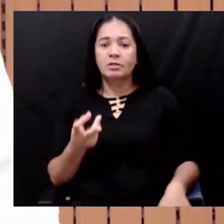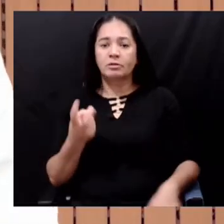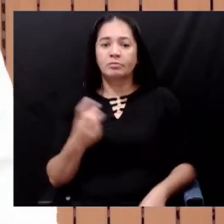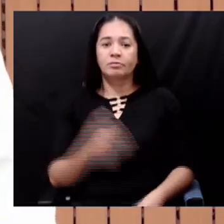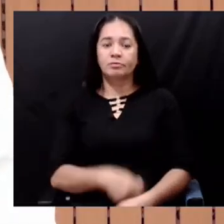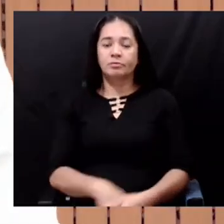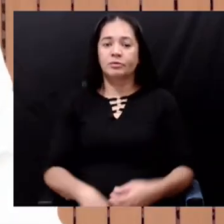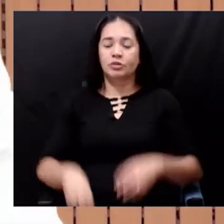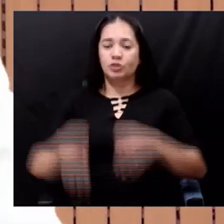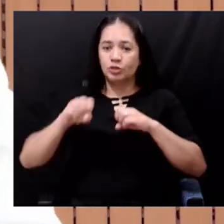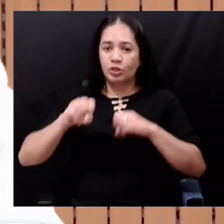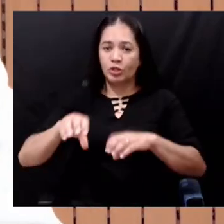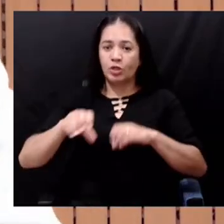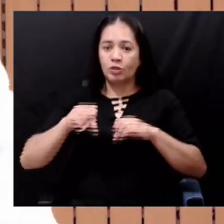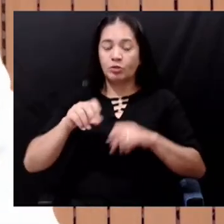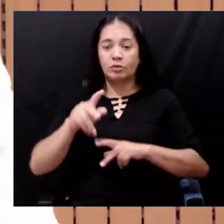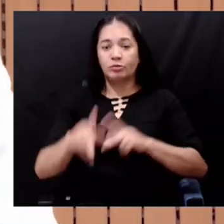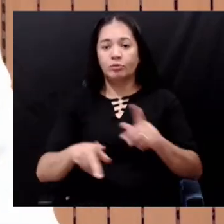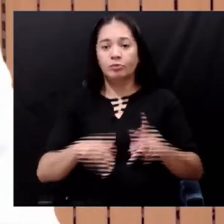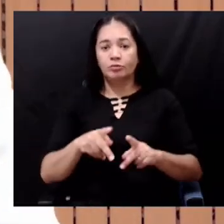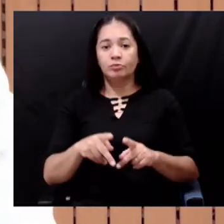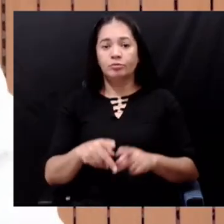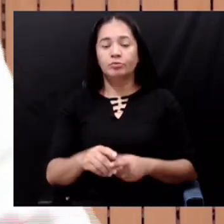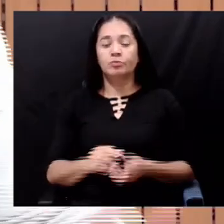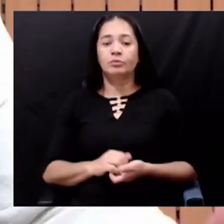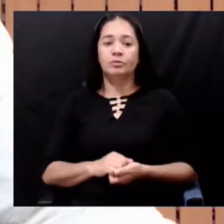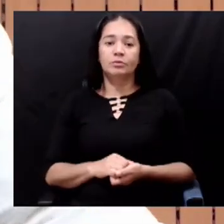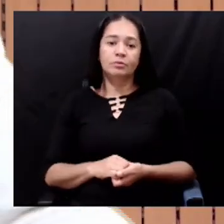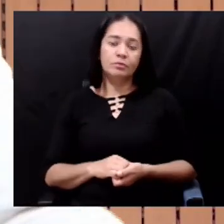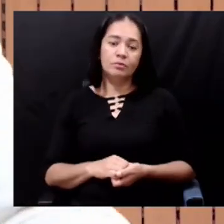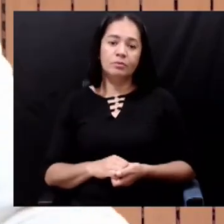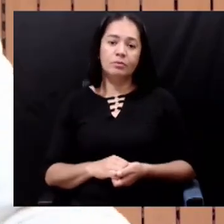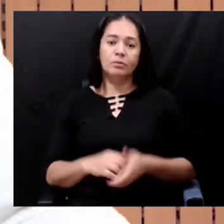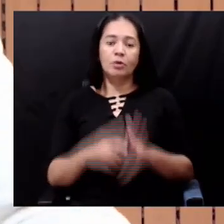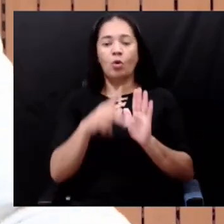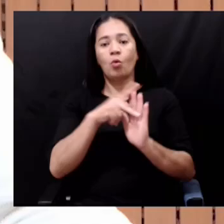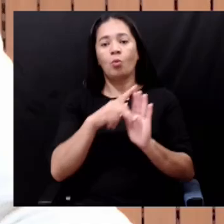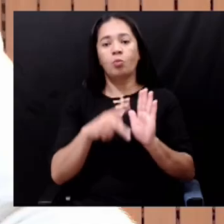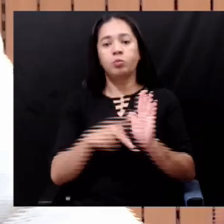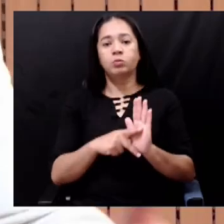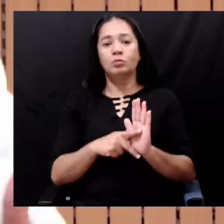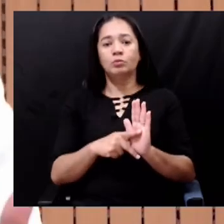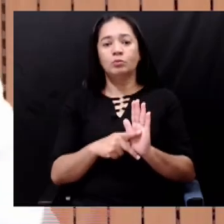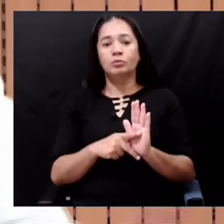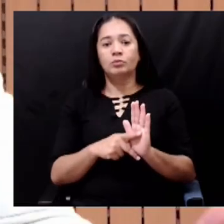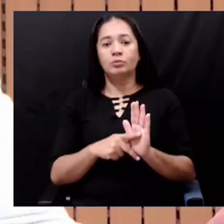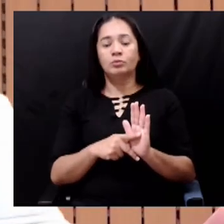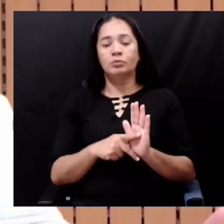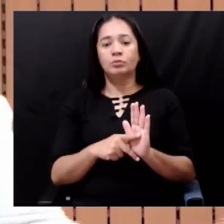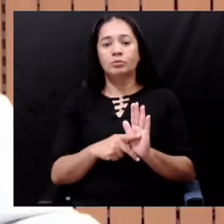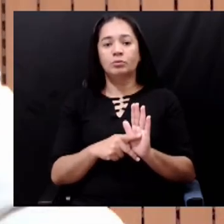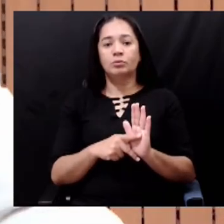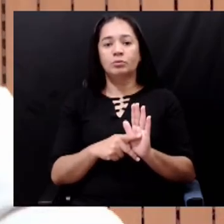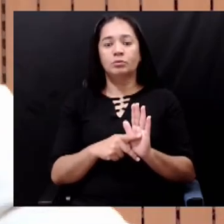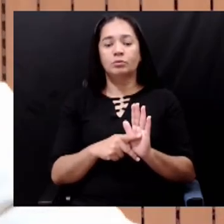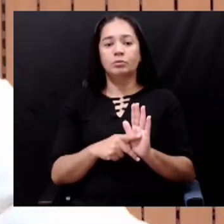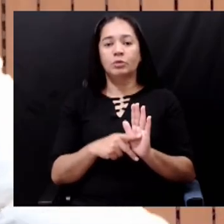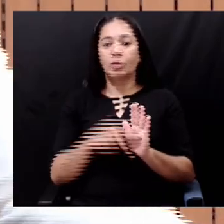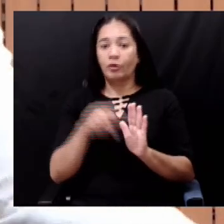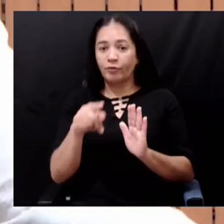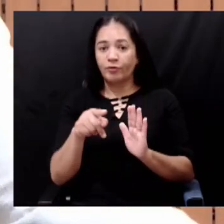etc. Então, o projeto, ele não é o mesmo projeto. É um projeto que você exatamente